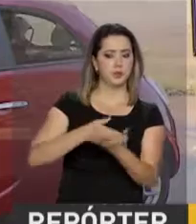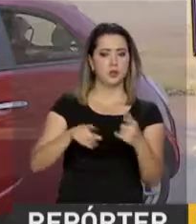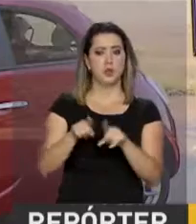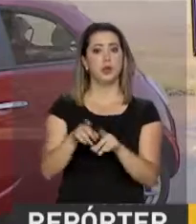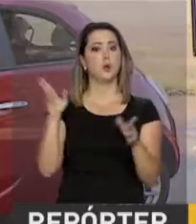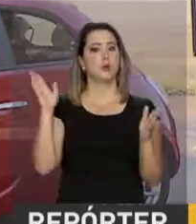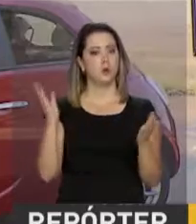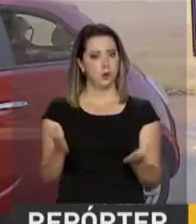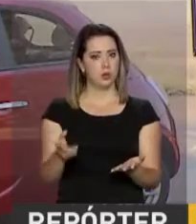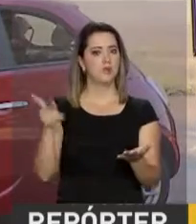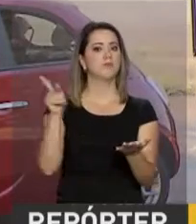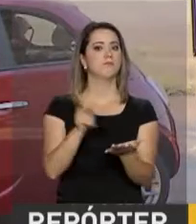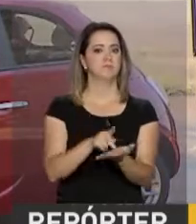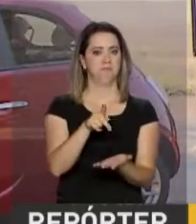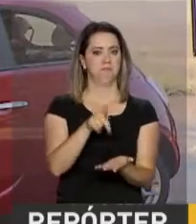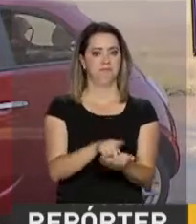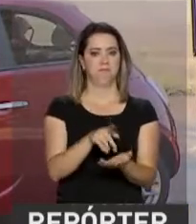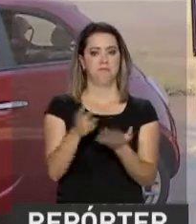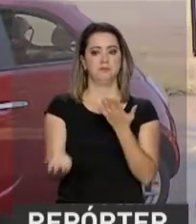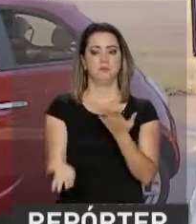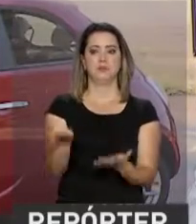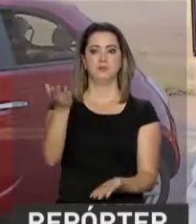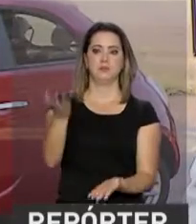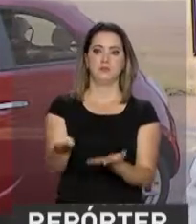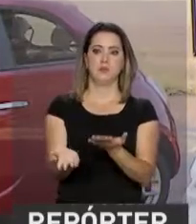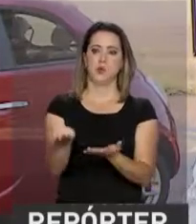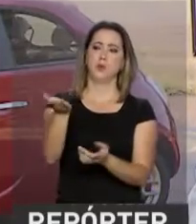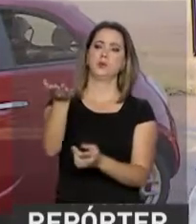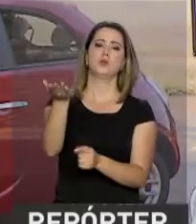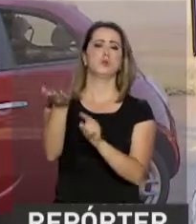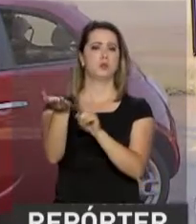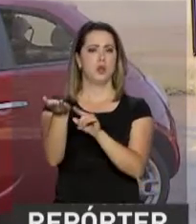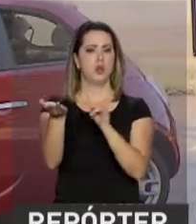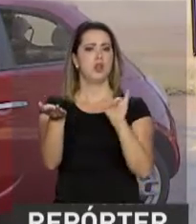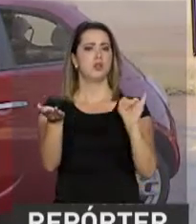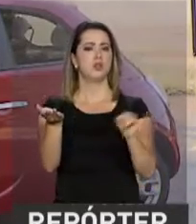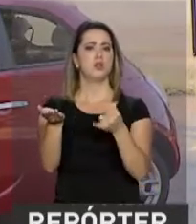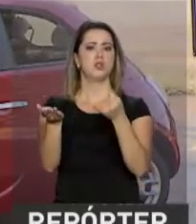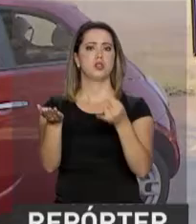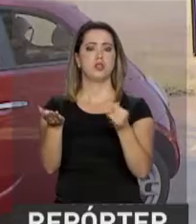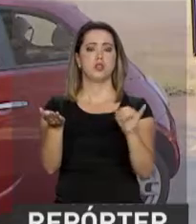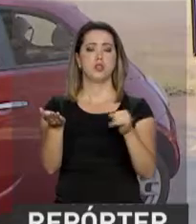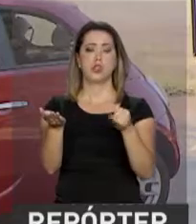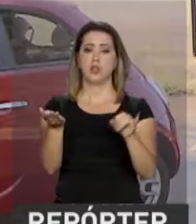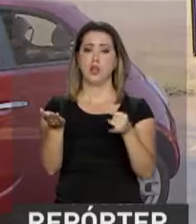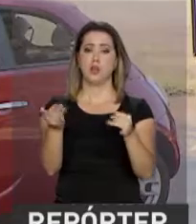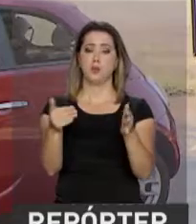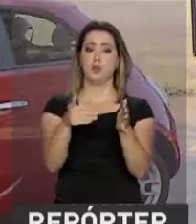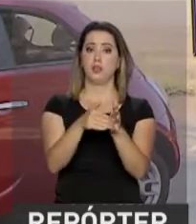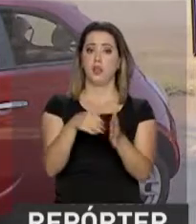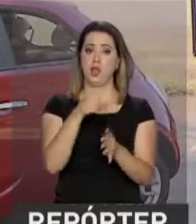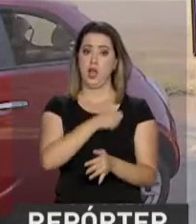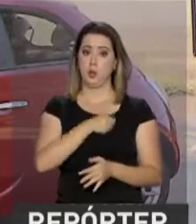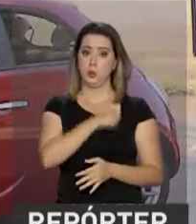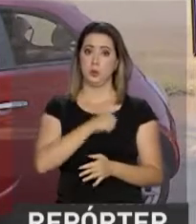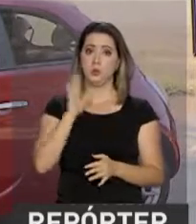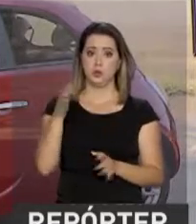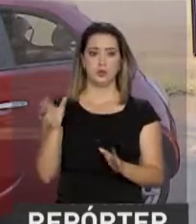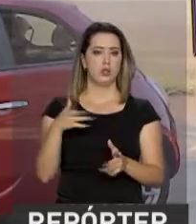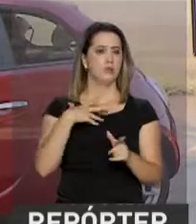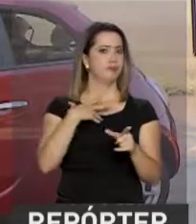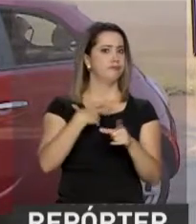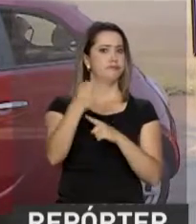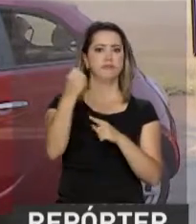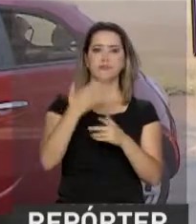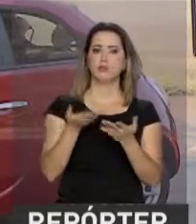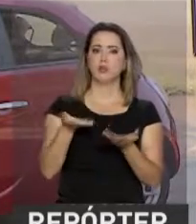realidade. O saldo positivo da balança comercial entre janeiro e agosto deste ano já supera todo o resultado do ano